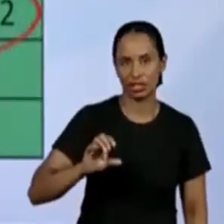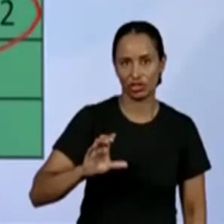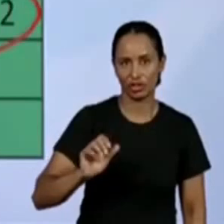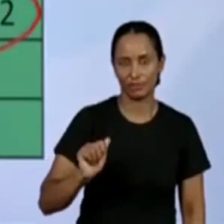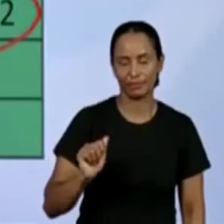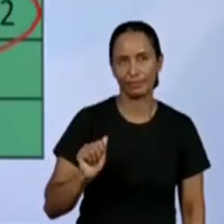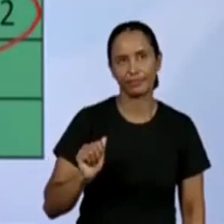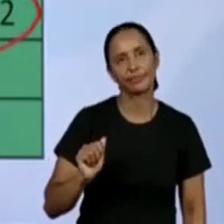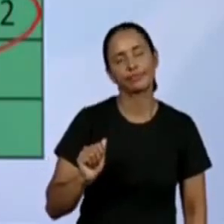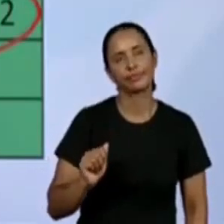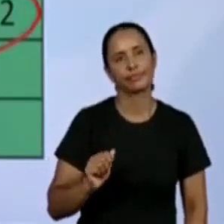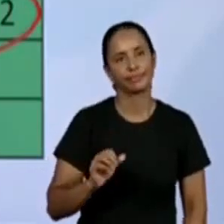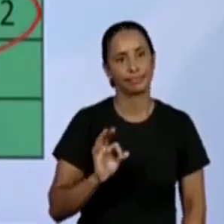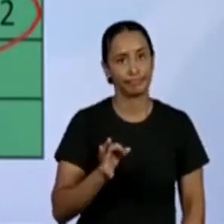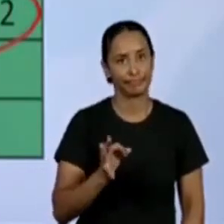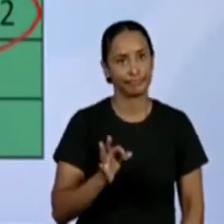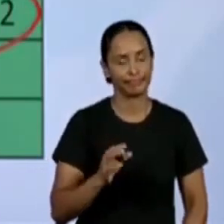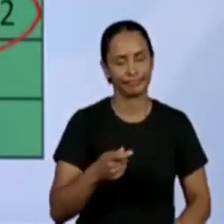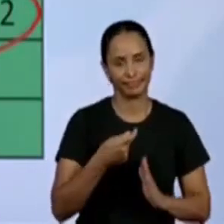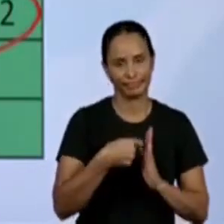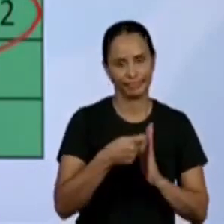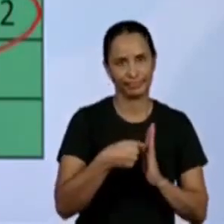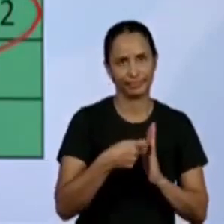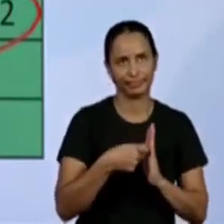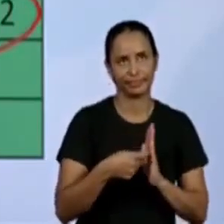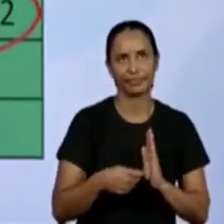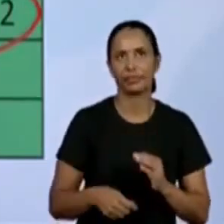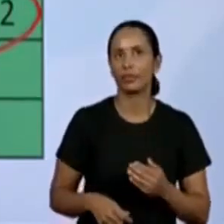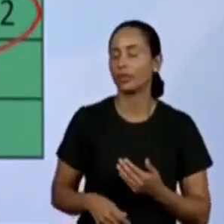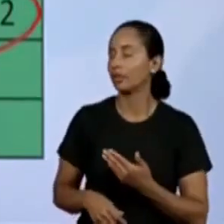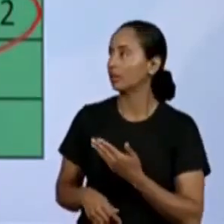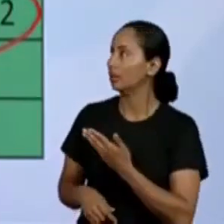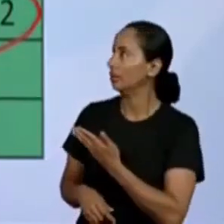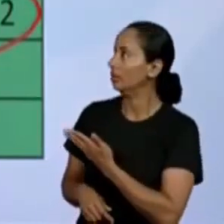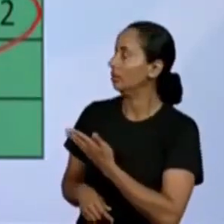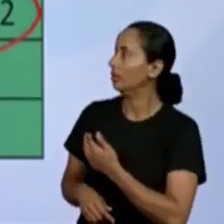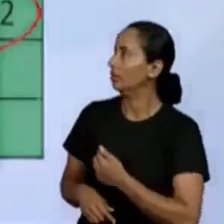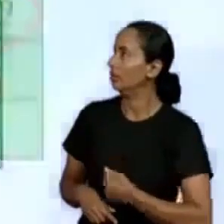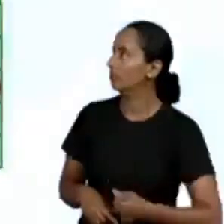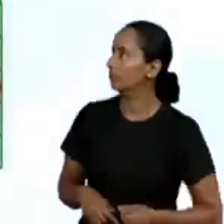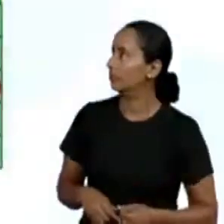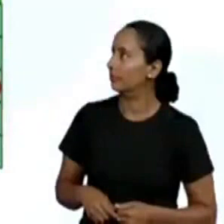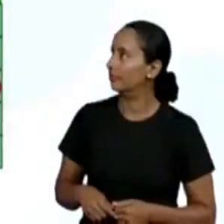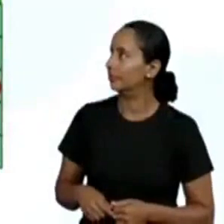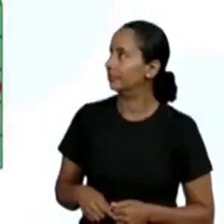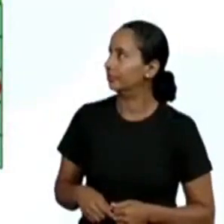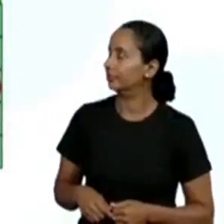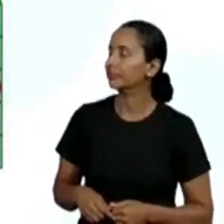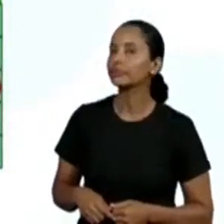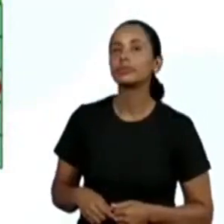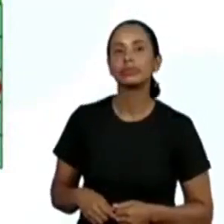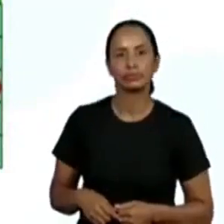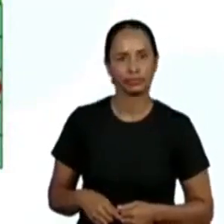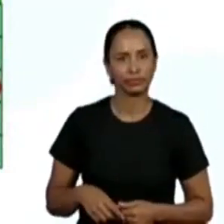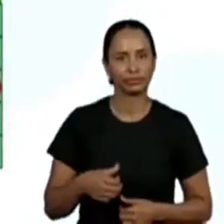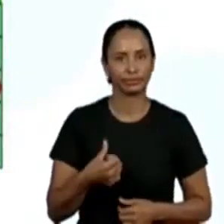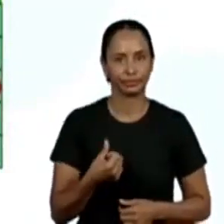Então observando, eu já vou escrever o da Cíntia, que era o outro, né? Na casa dos 60.000. Então